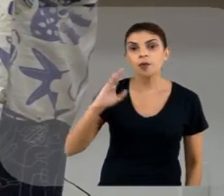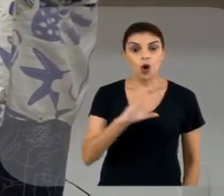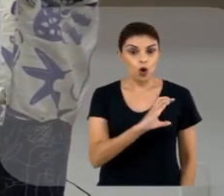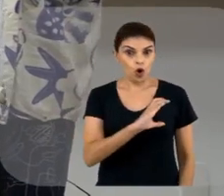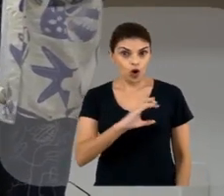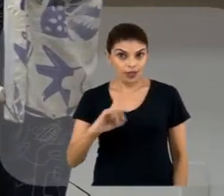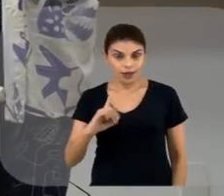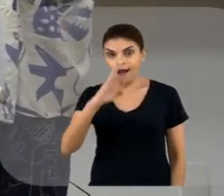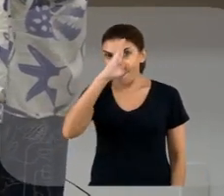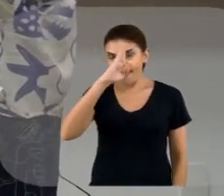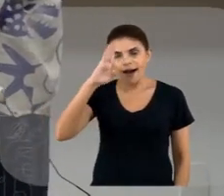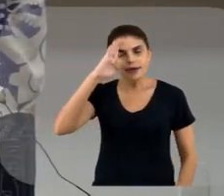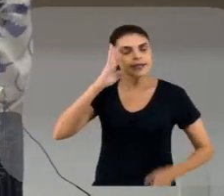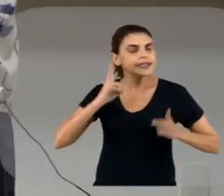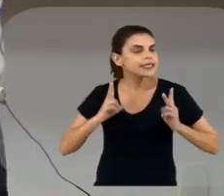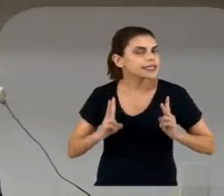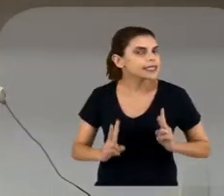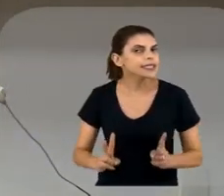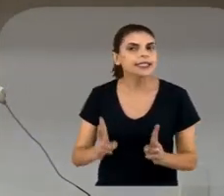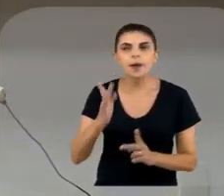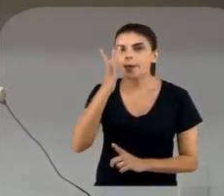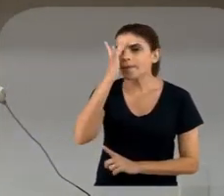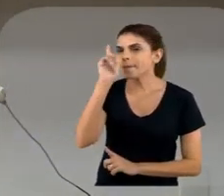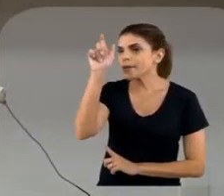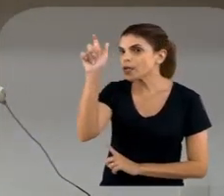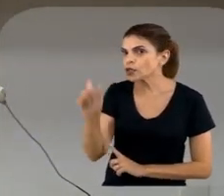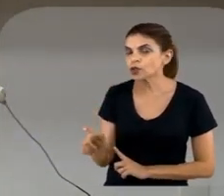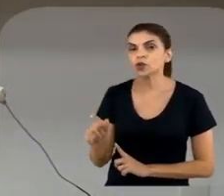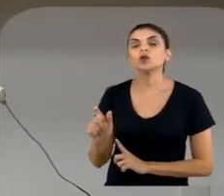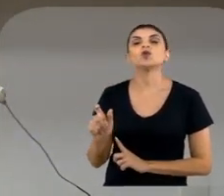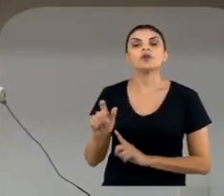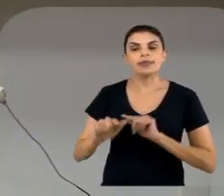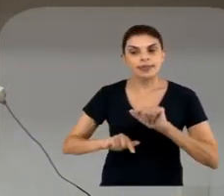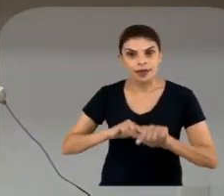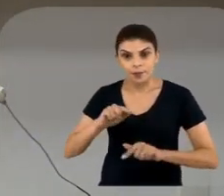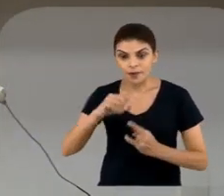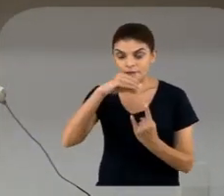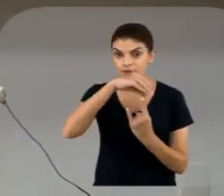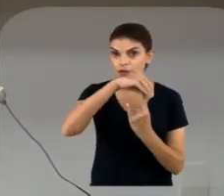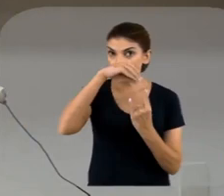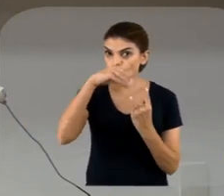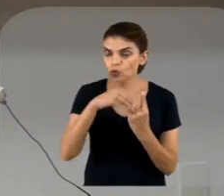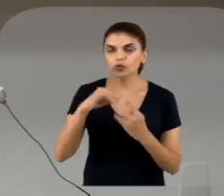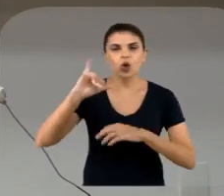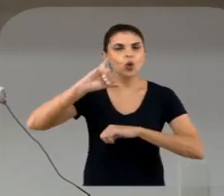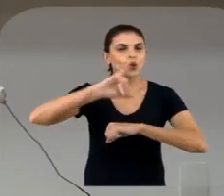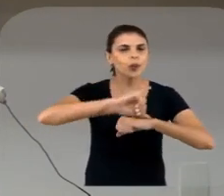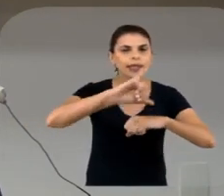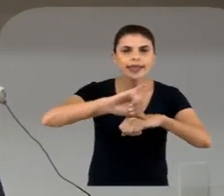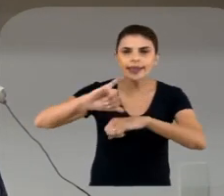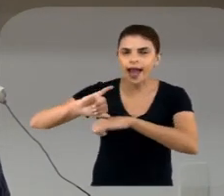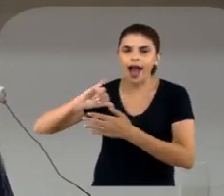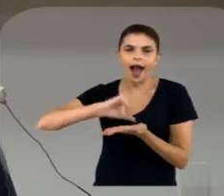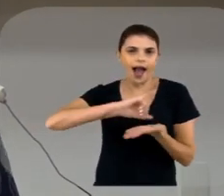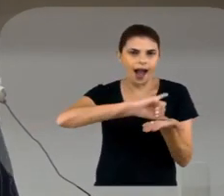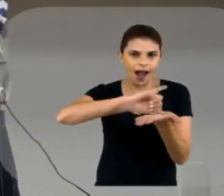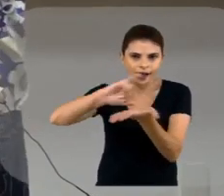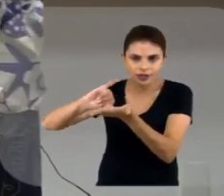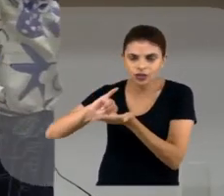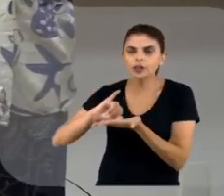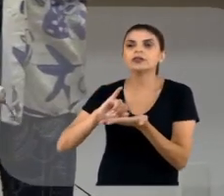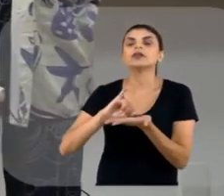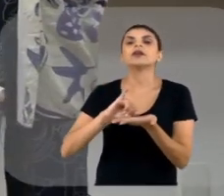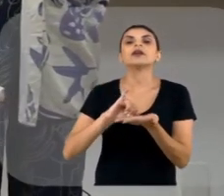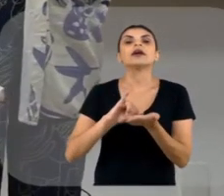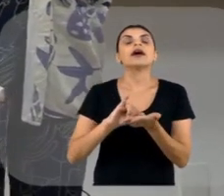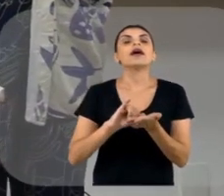coordenador acadêmico é sempre alguém da Fiocruz, né, das unidades, enfim. E